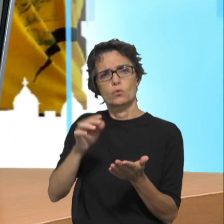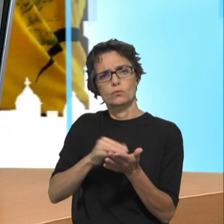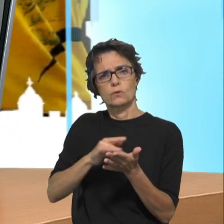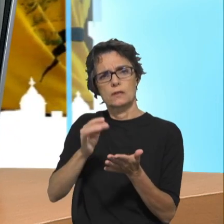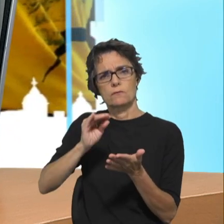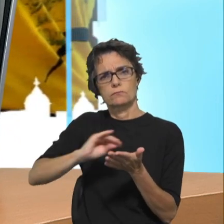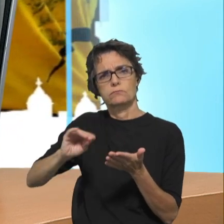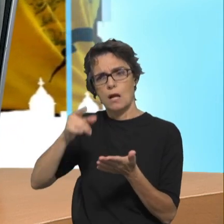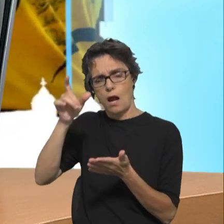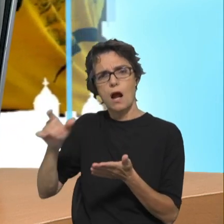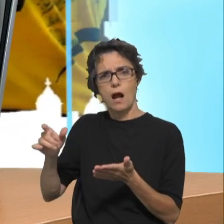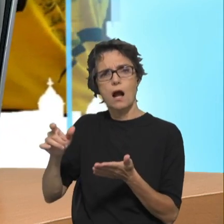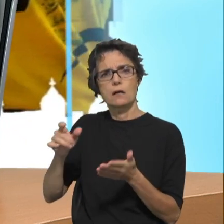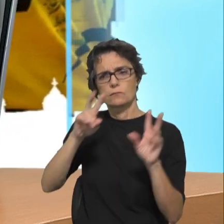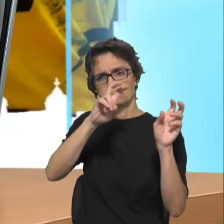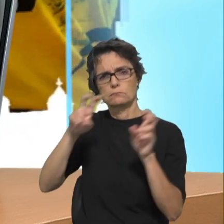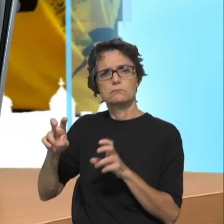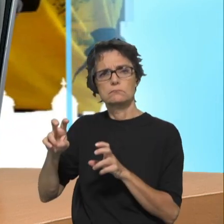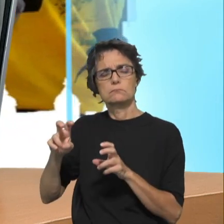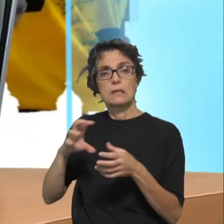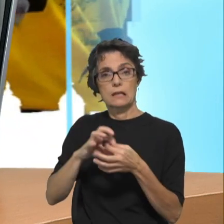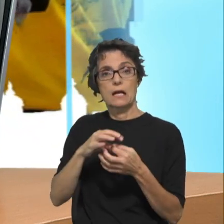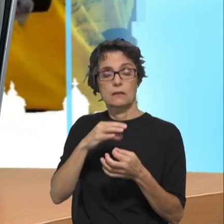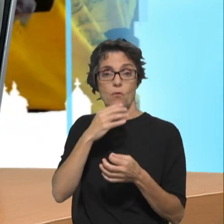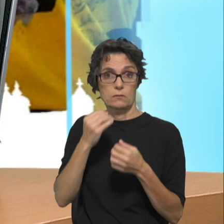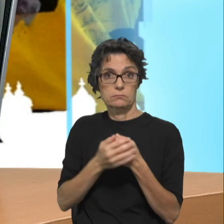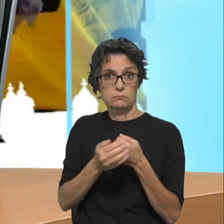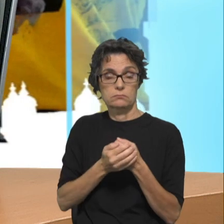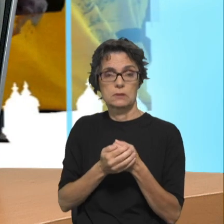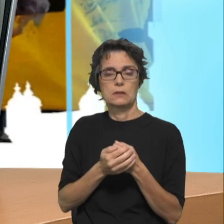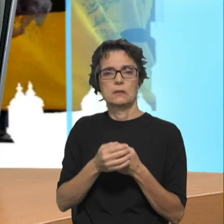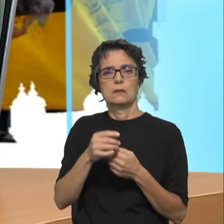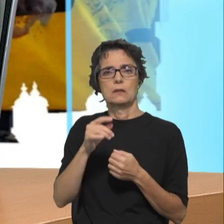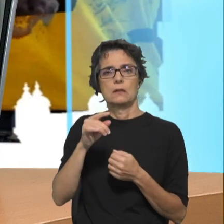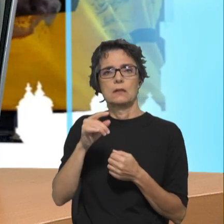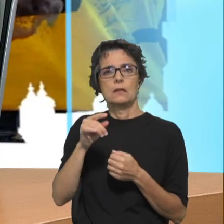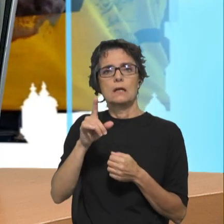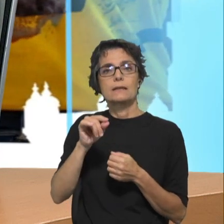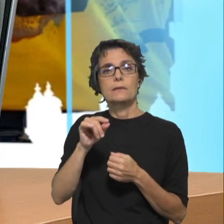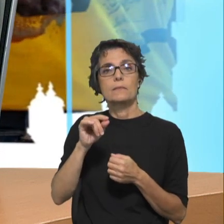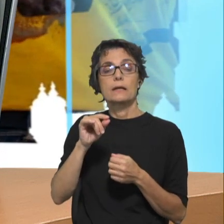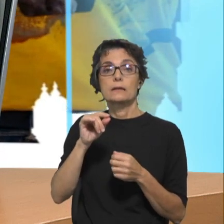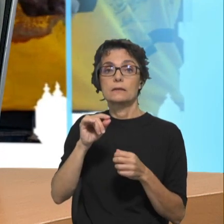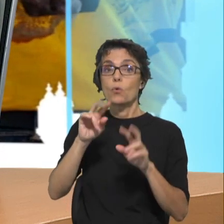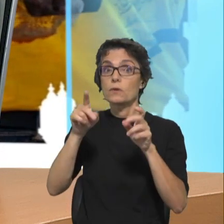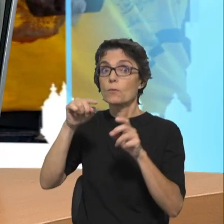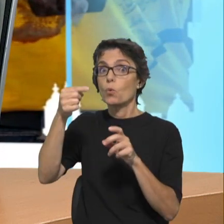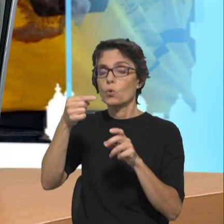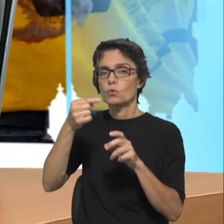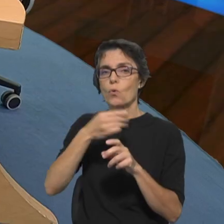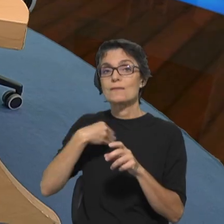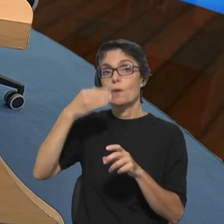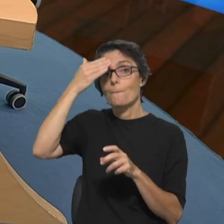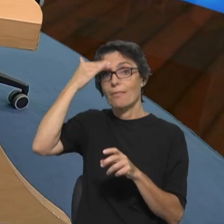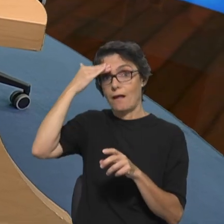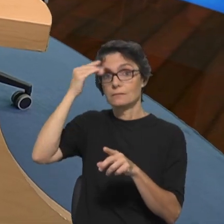sobre o envelhecimento. Contaremos no último dia, na questão da saúde mental, com o professor